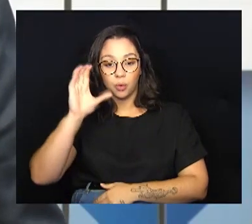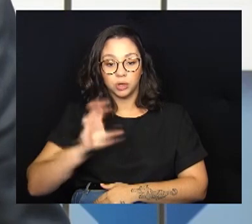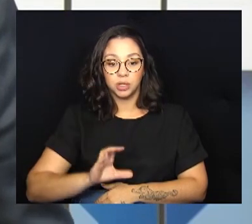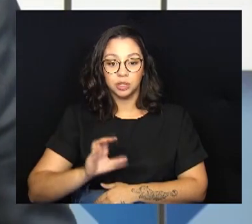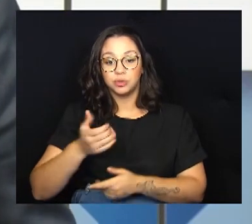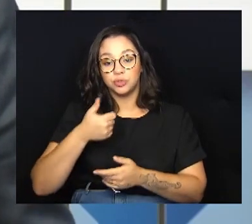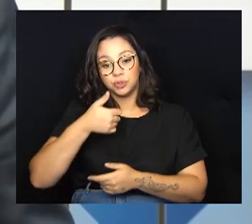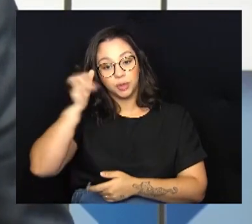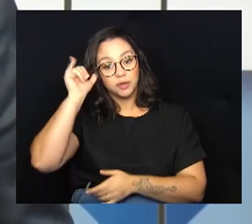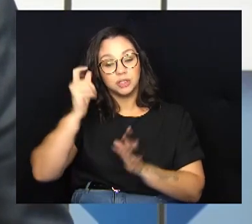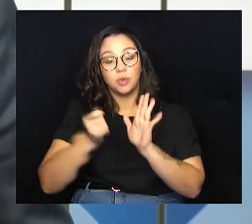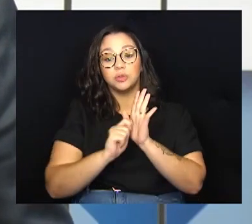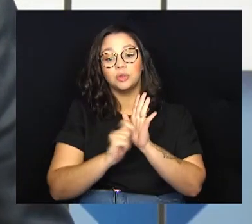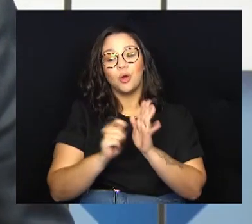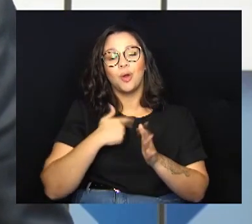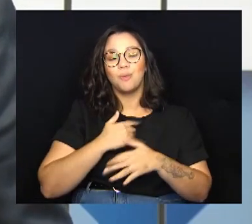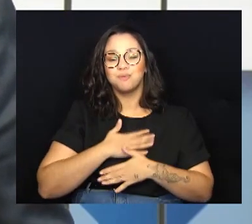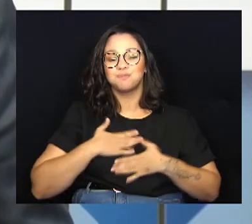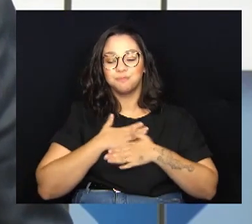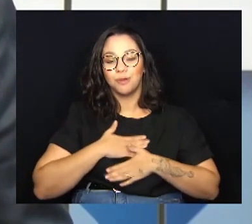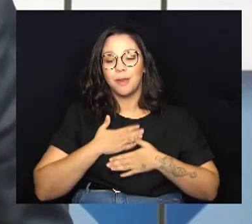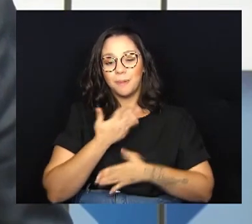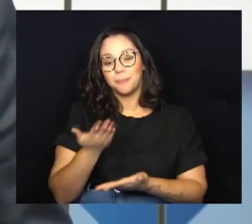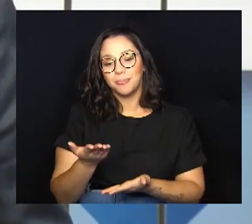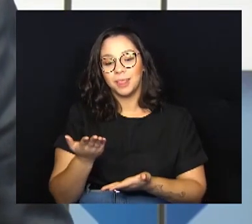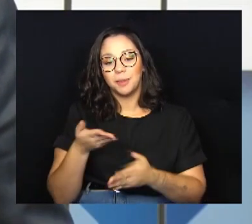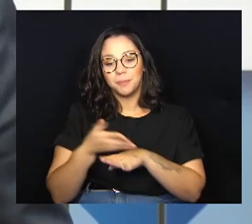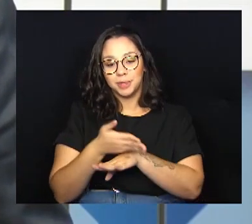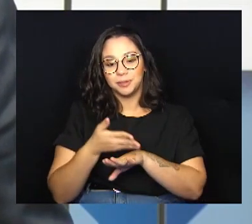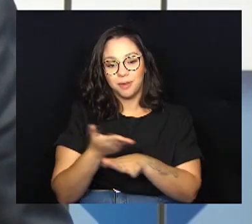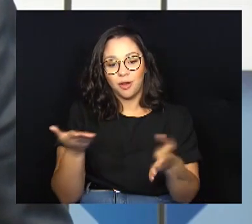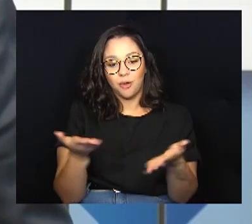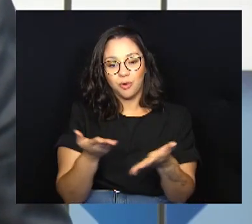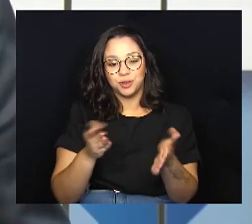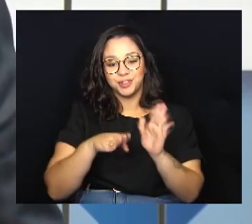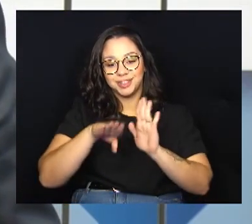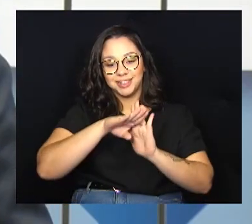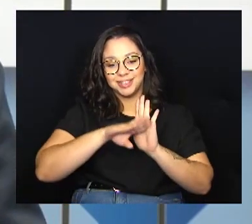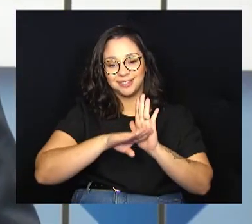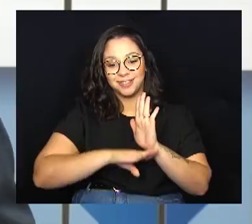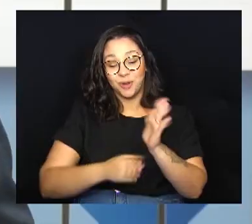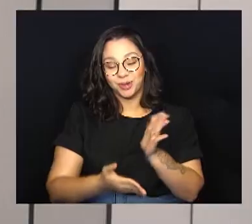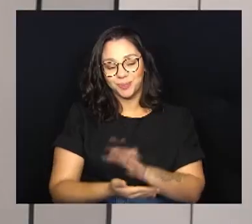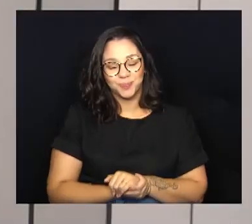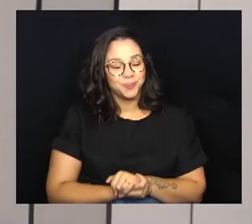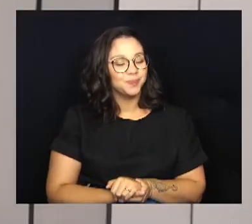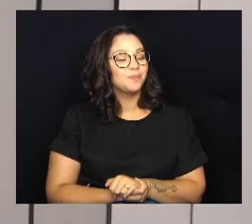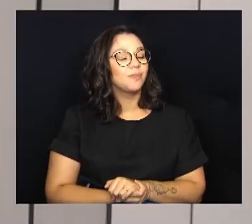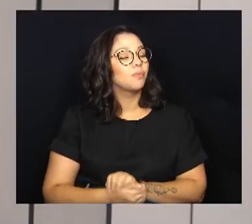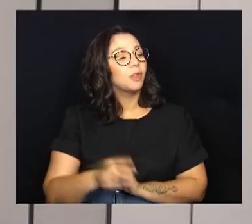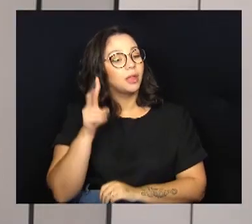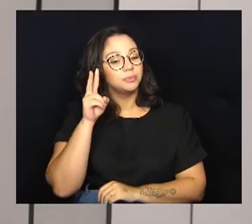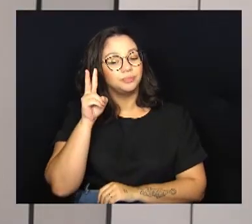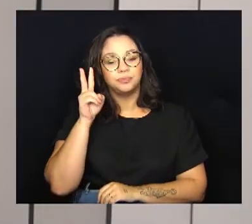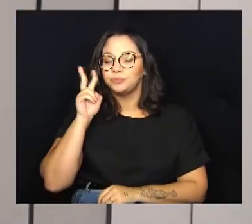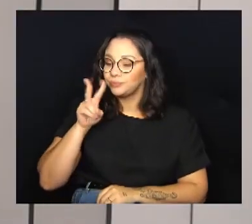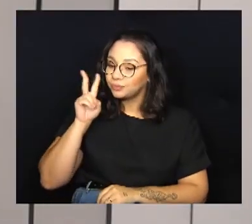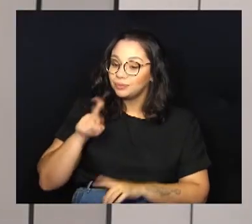né? É nas nossas crianças, né? Como que nós vamos permitir essas crianças